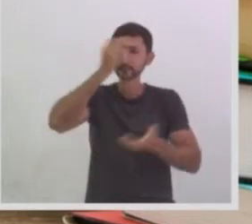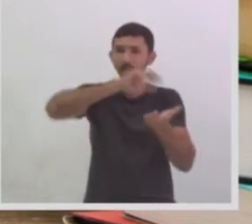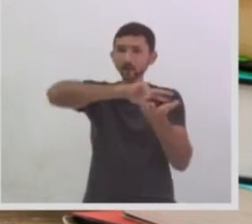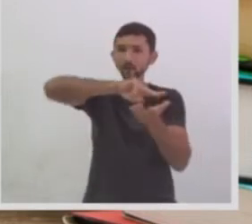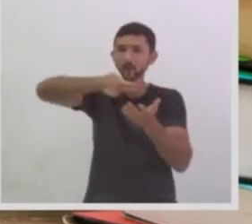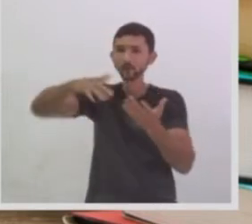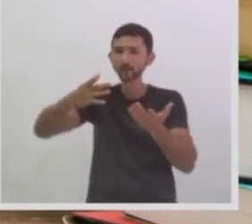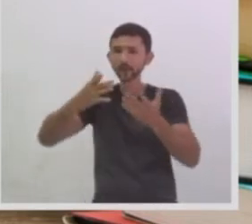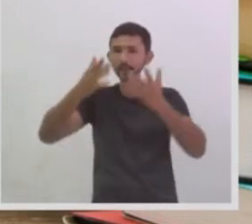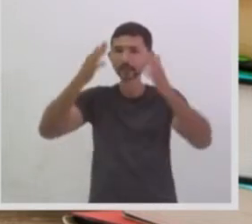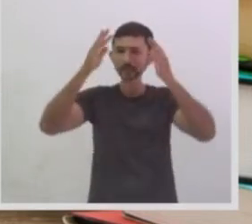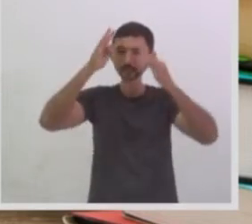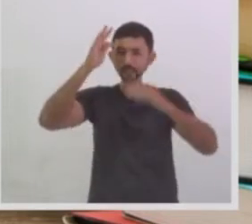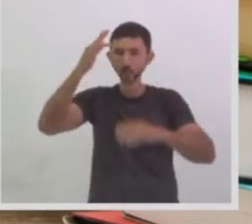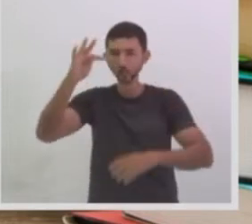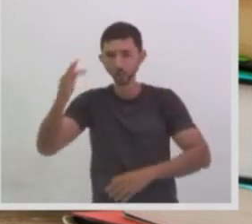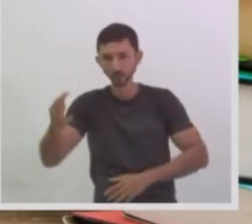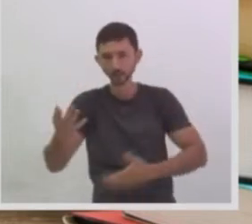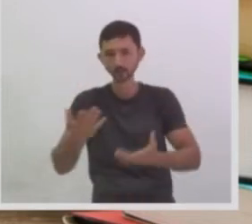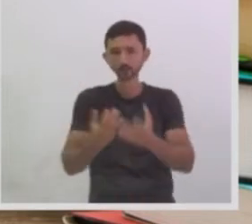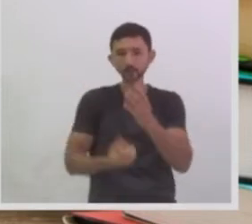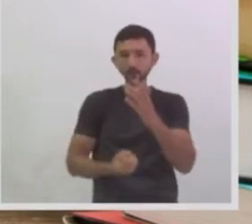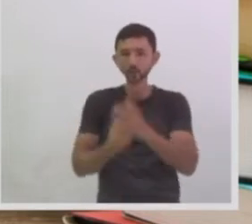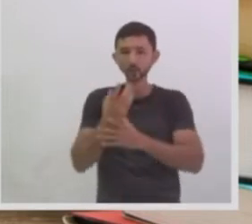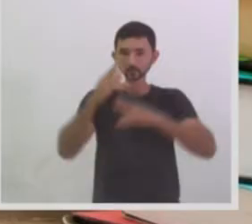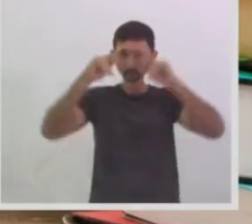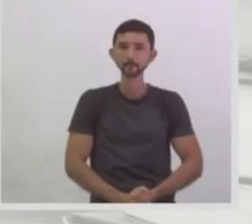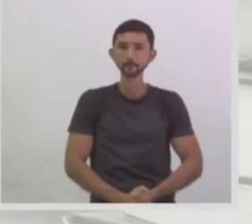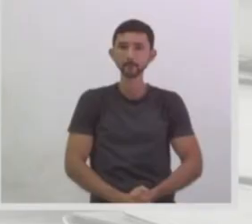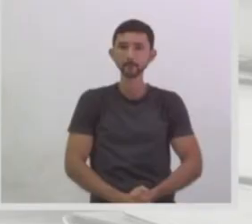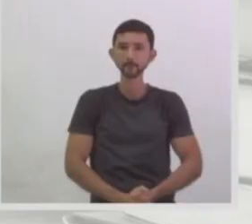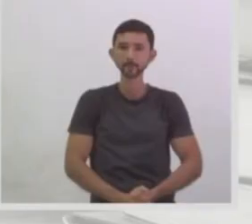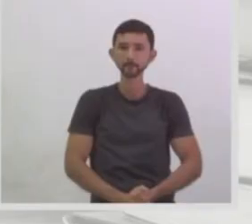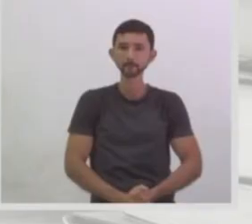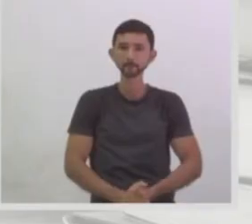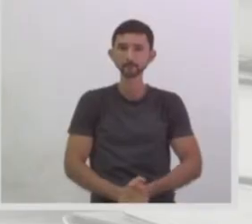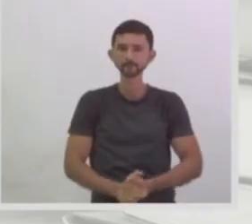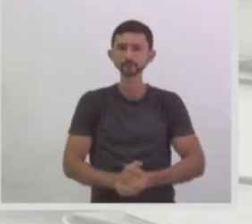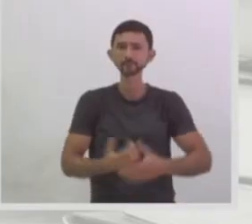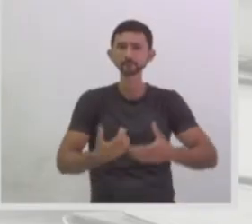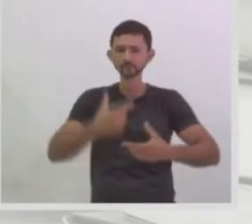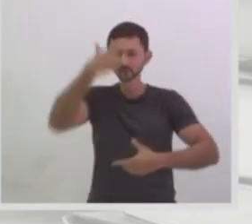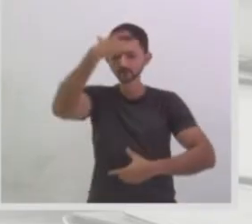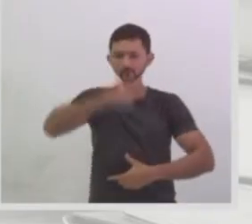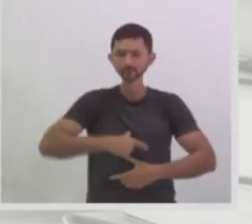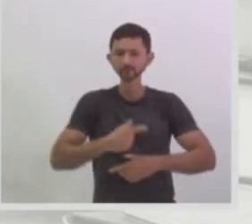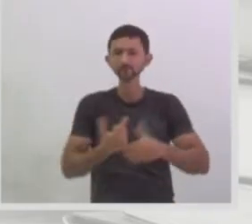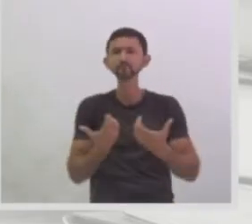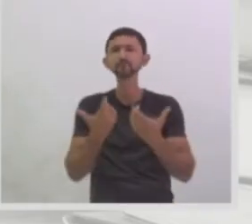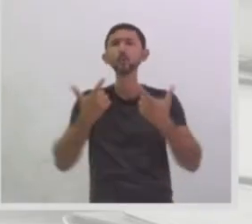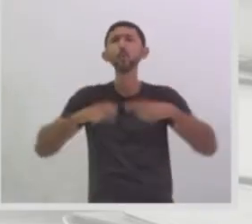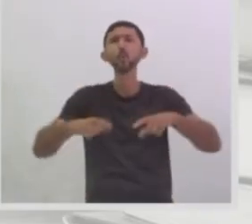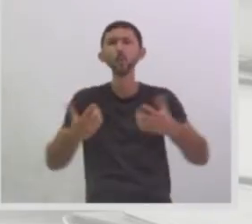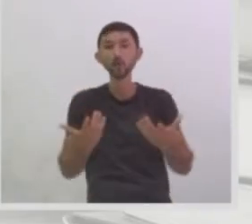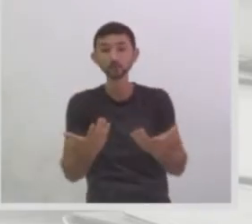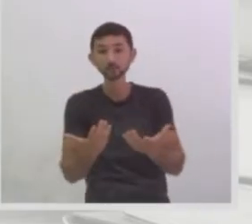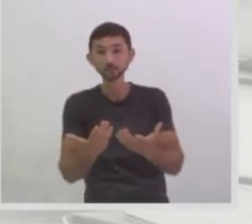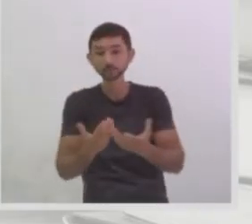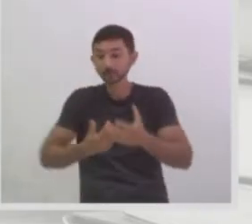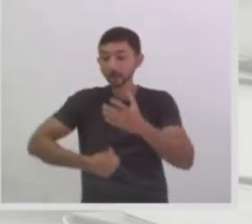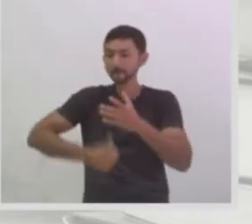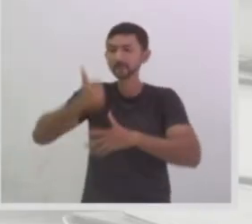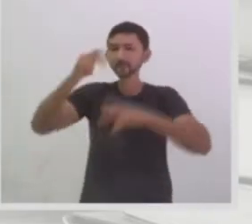de teorias acerca do surgimento do ser humano. De onde viemos? Quem foram os primeiros humanos?